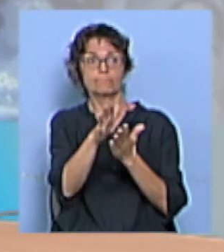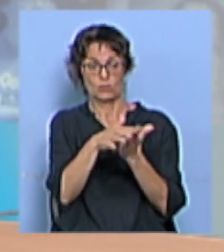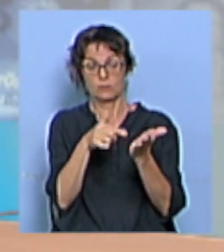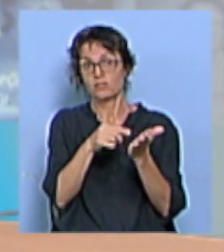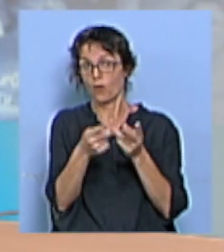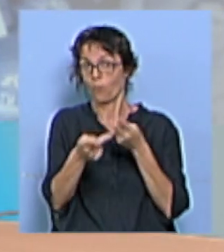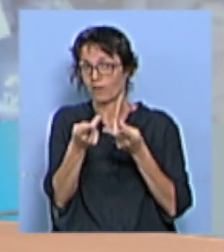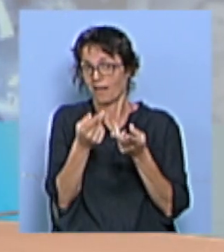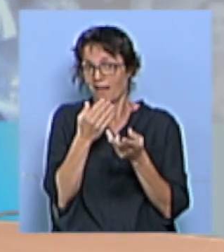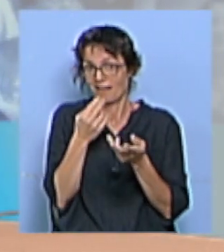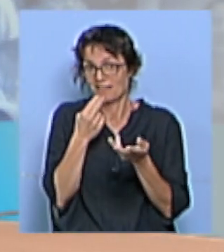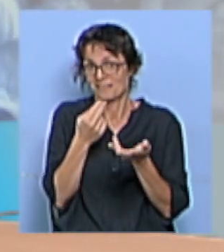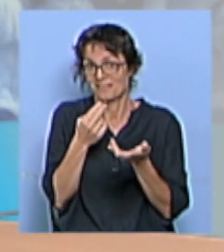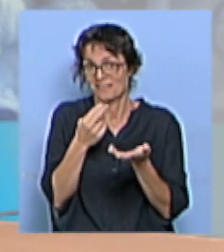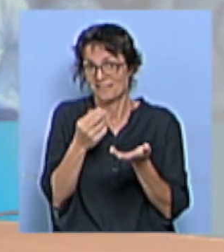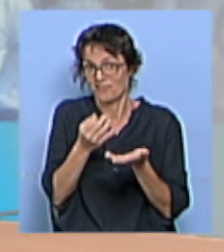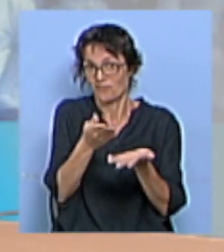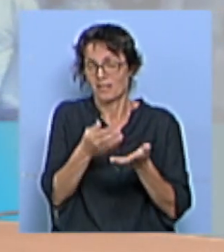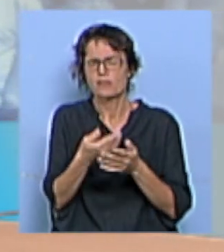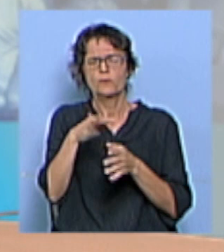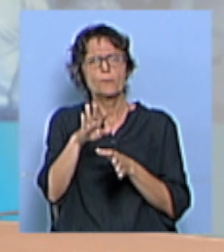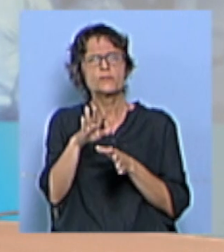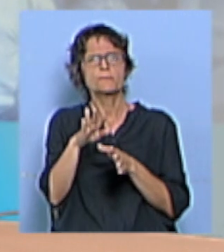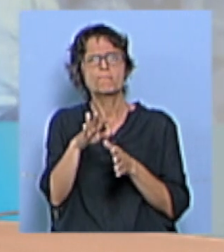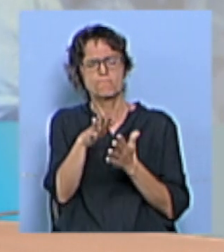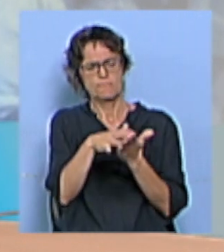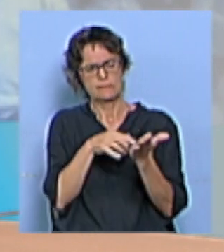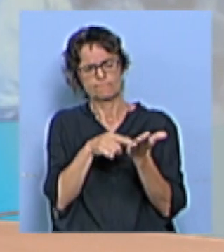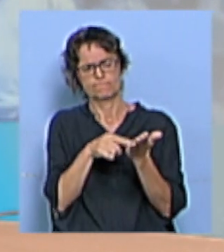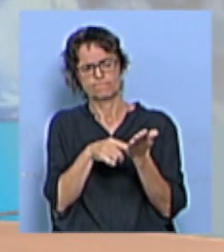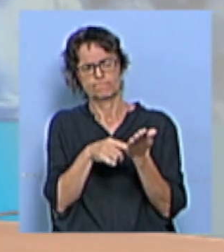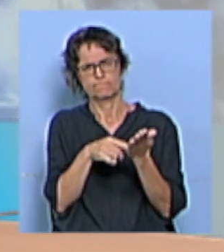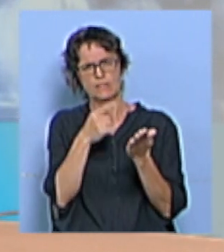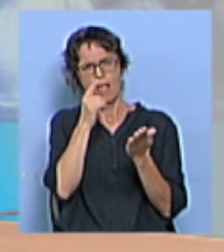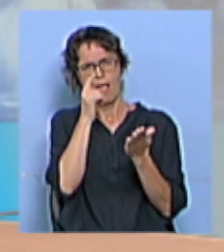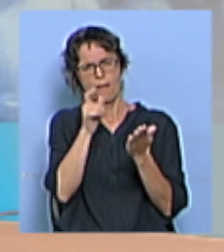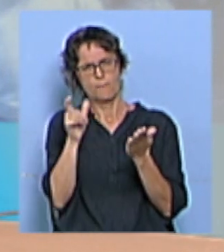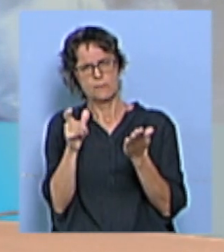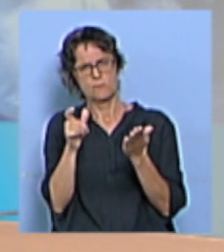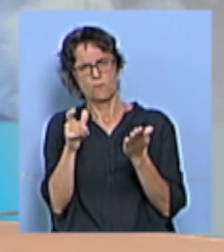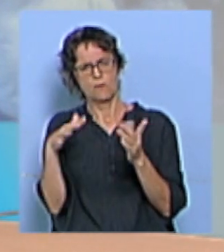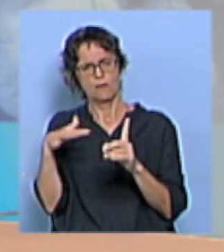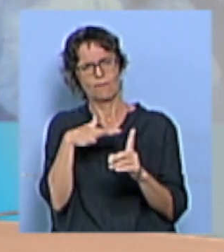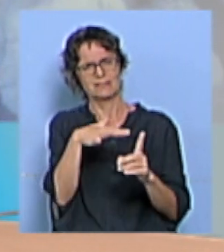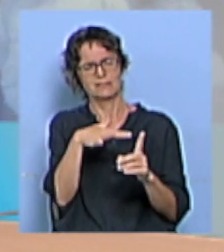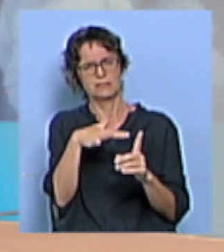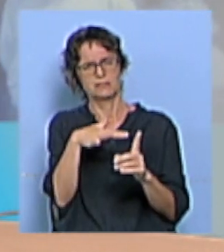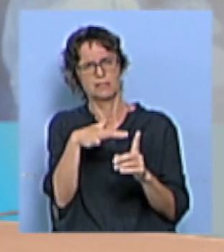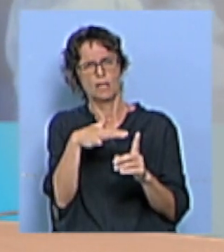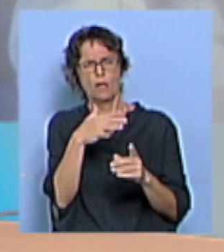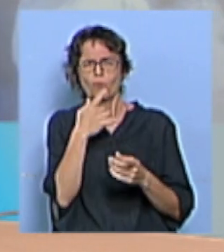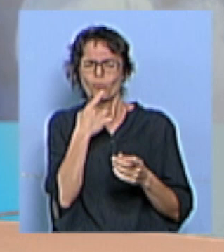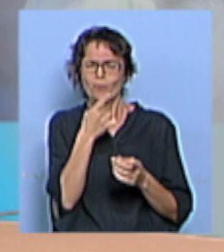mas aqui há um desconcerto, digamos, por parte daqueles que o acompanhavam. É-lhes difícil perceber esta